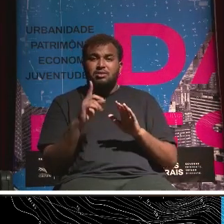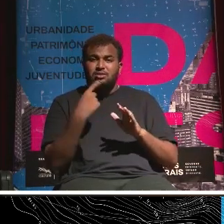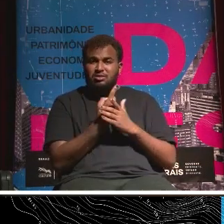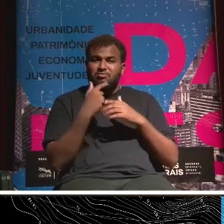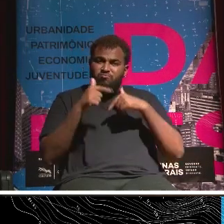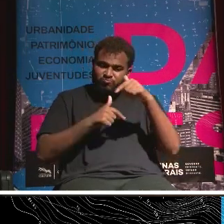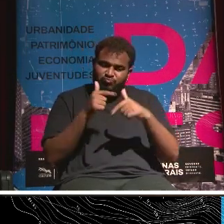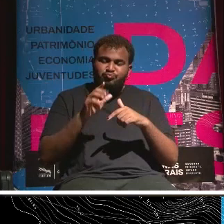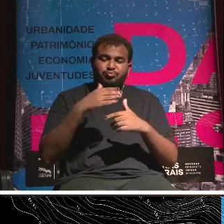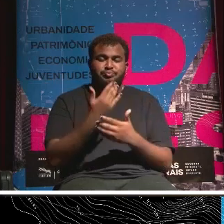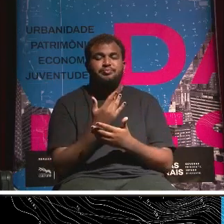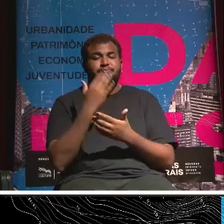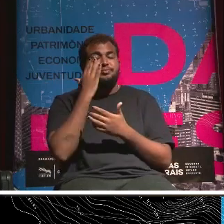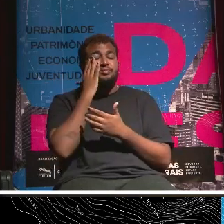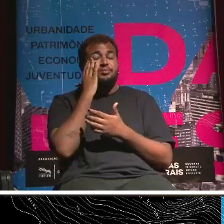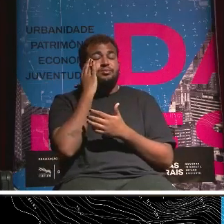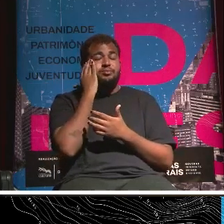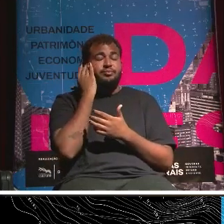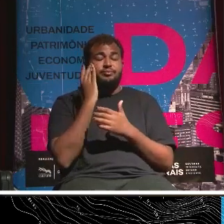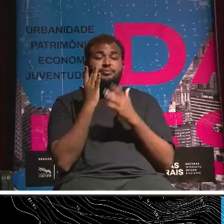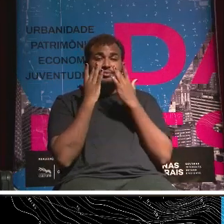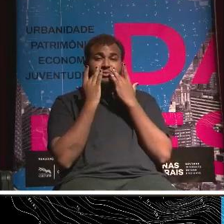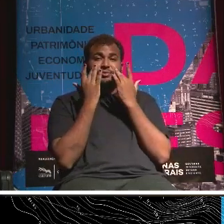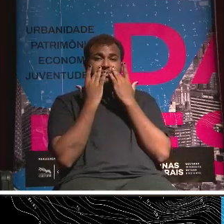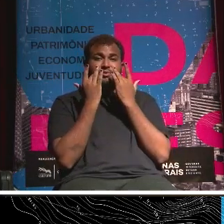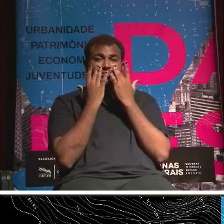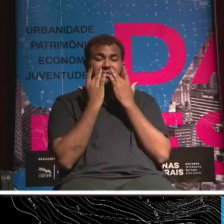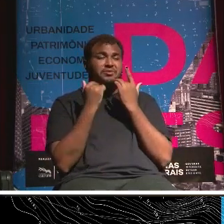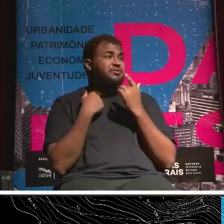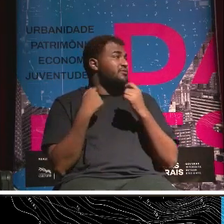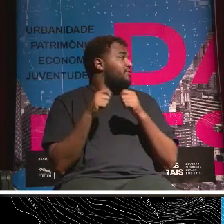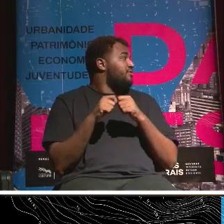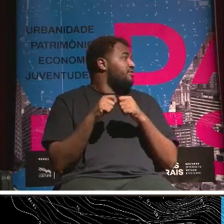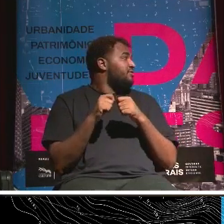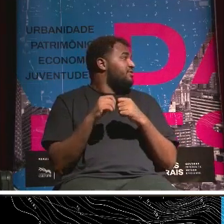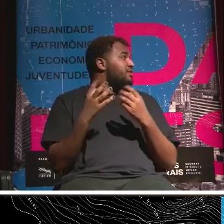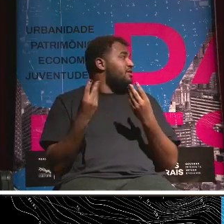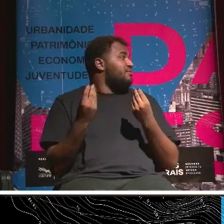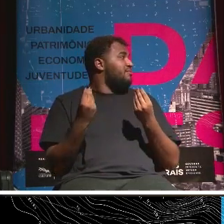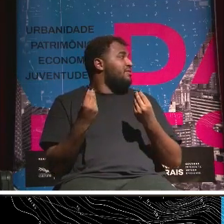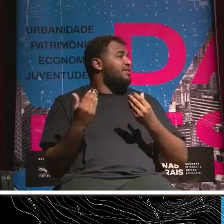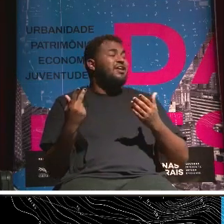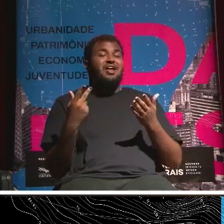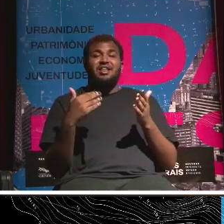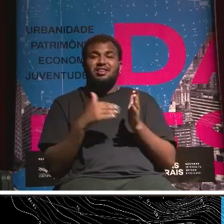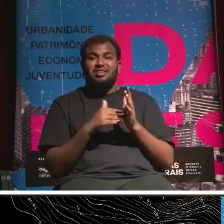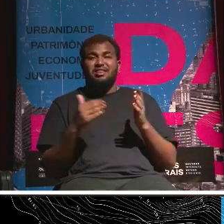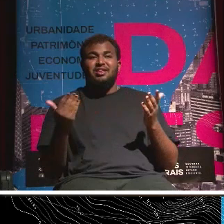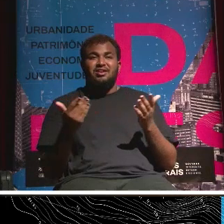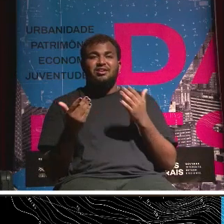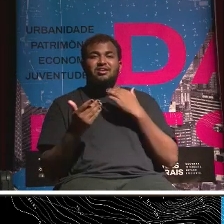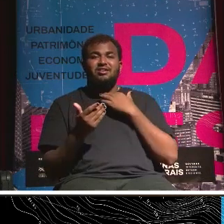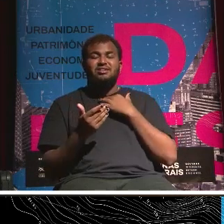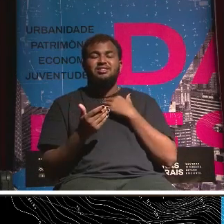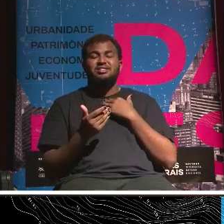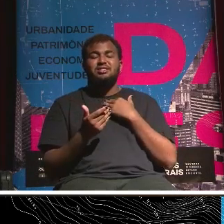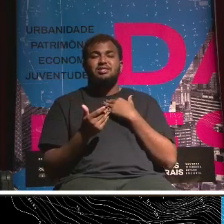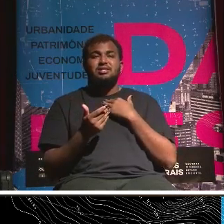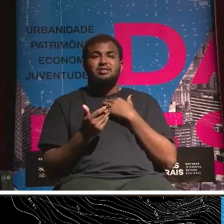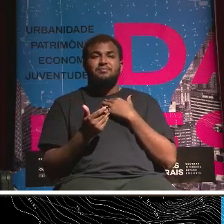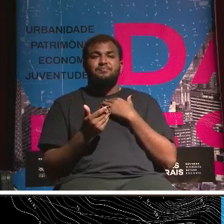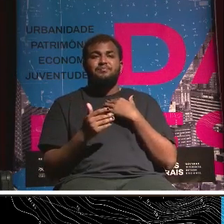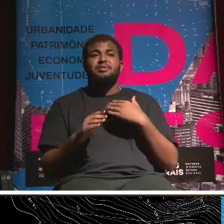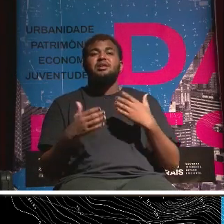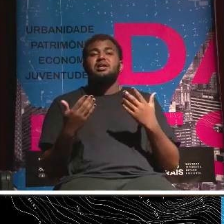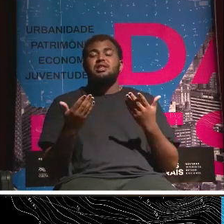por vezes, pelo menos trabalhando, eu posso ver o artista que eu gosto. Já fiz isso demais. Inclusive, faço até hoje, né? Assim, fã dos artistas que eu trabalho. Então,